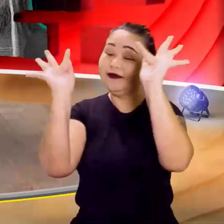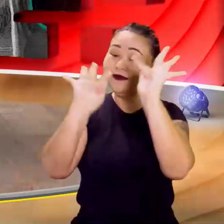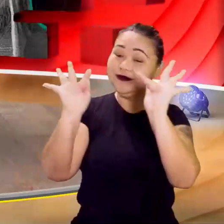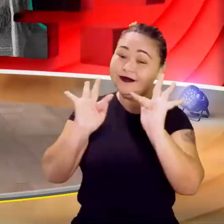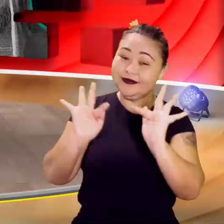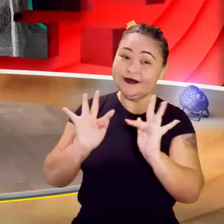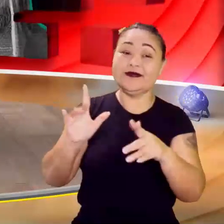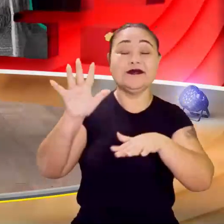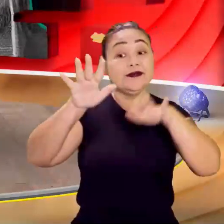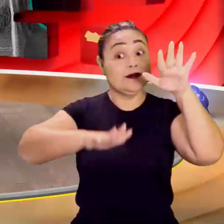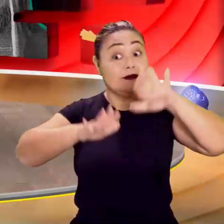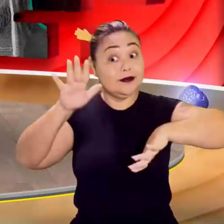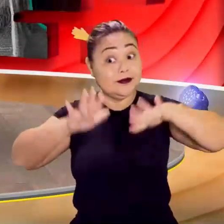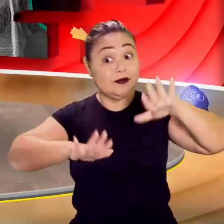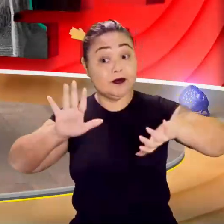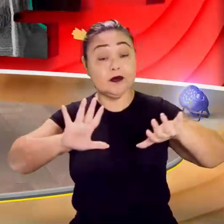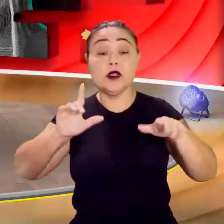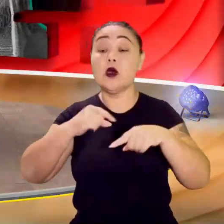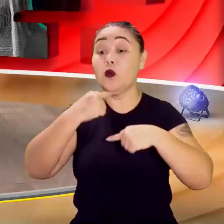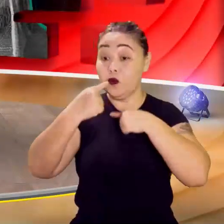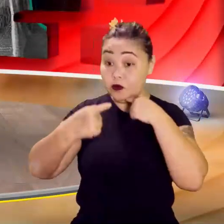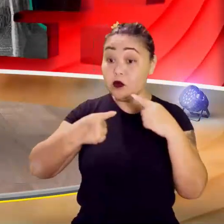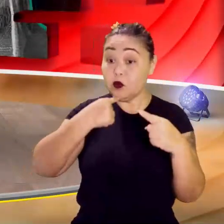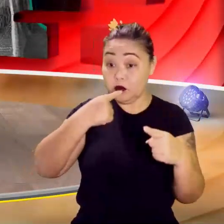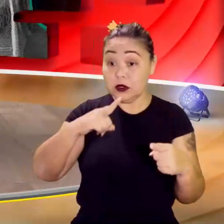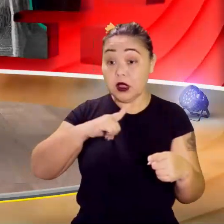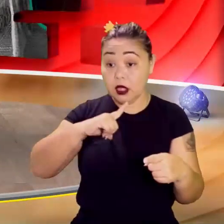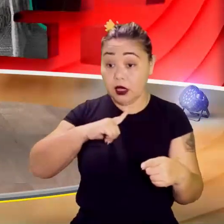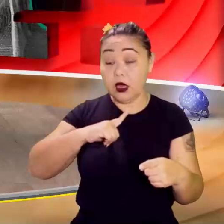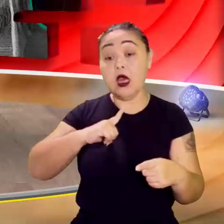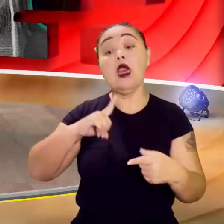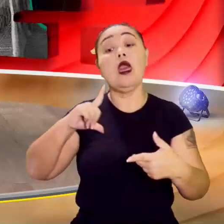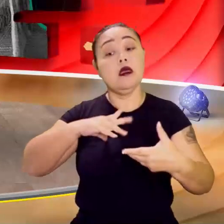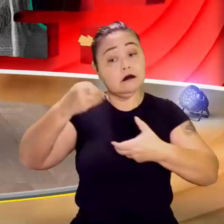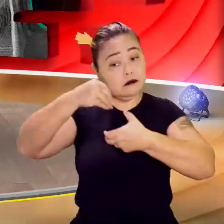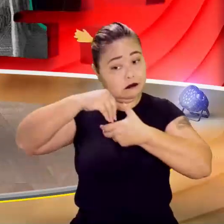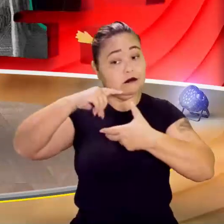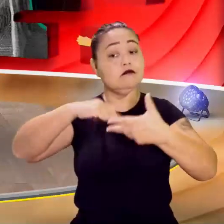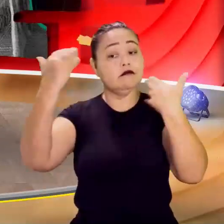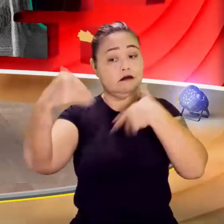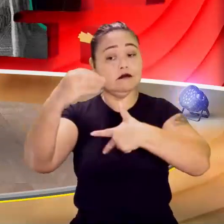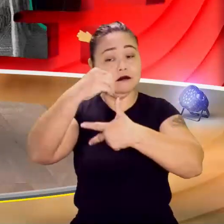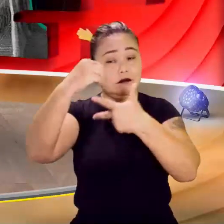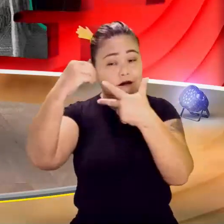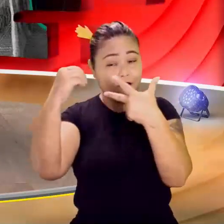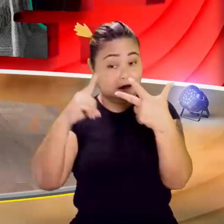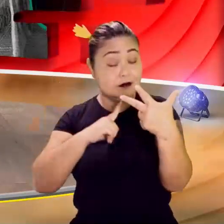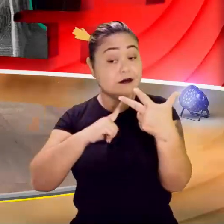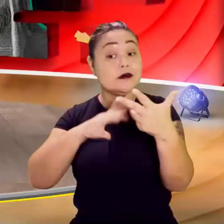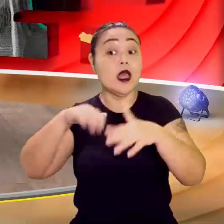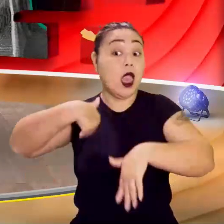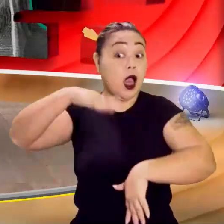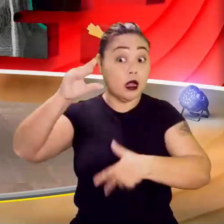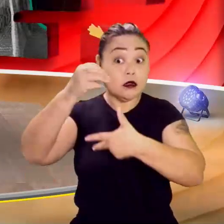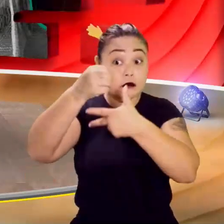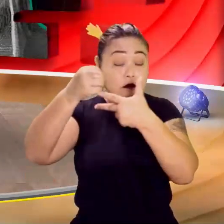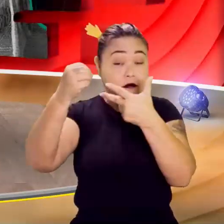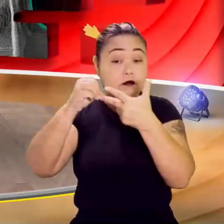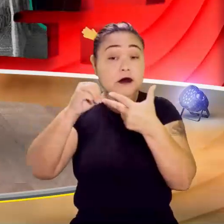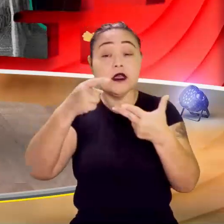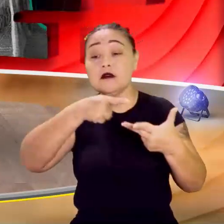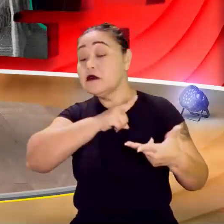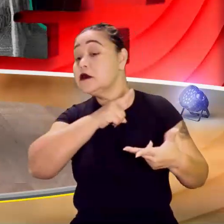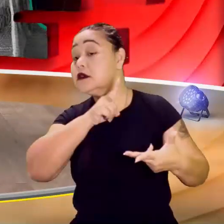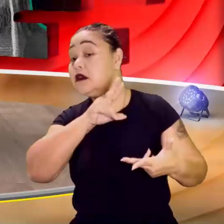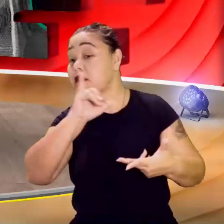Porque, olha, o diagrama de Venn às vezes é assunto que alguns ficam em dúvida, né? E também cai no Enem, né? e além de cair no Enem, você